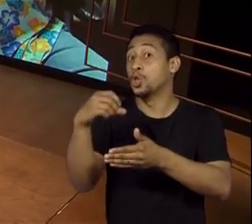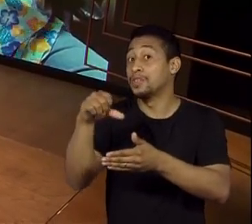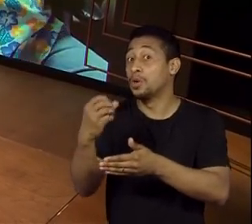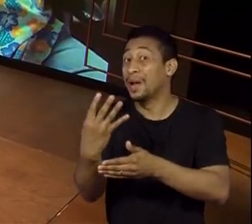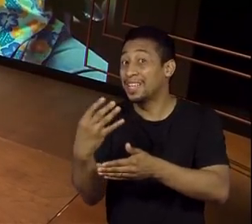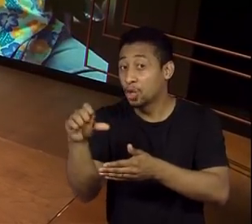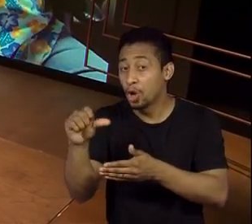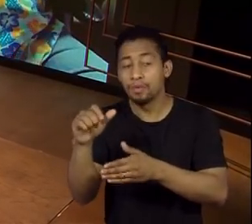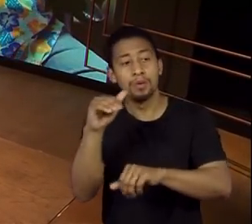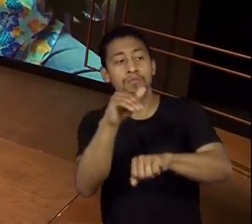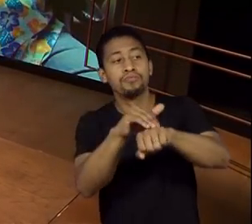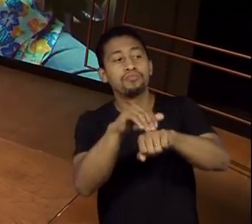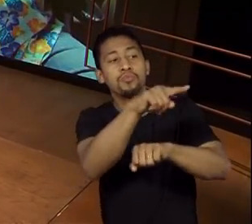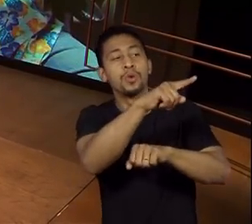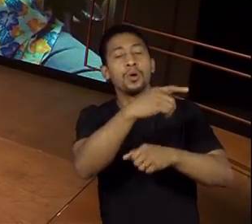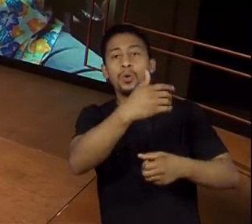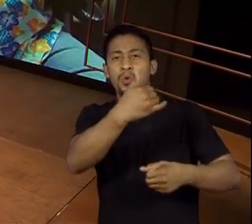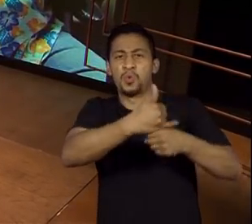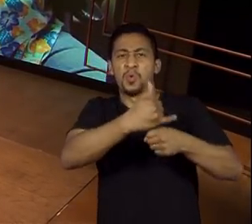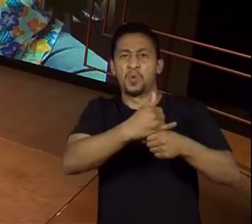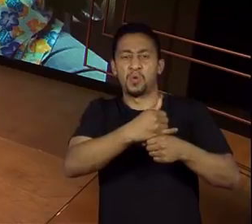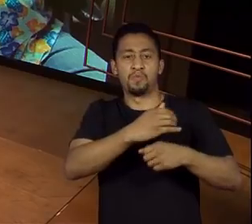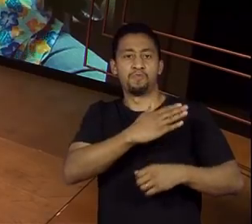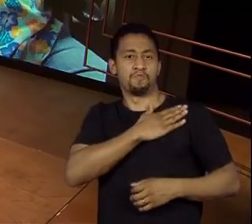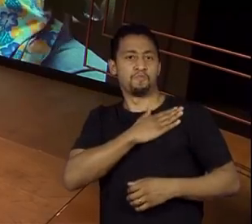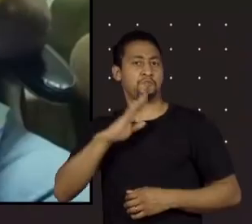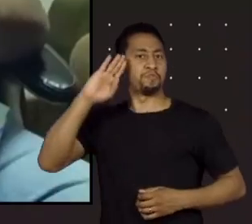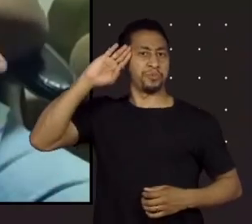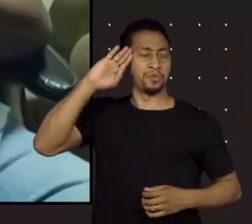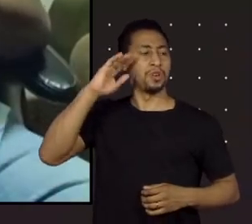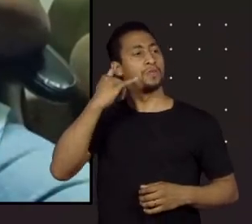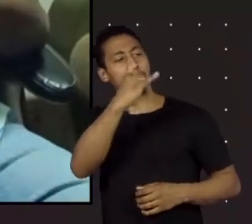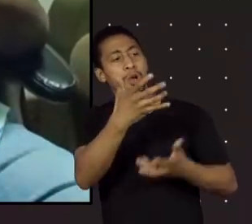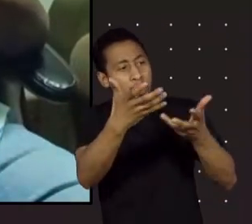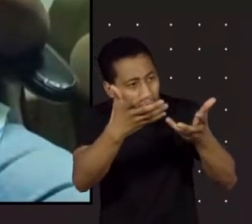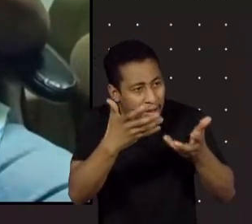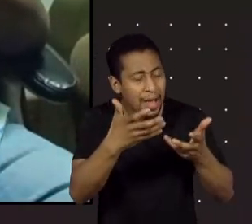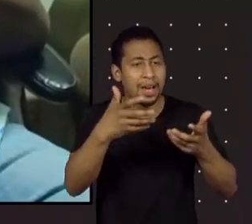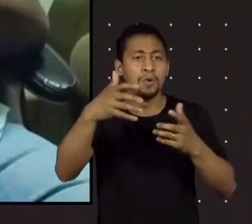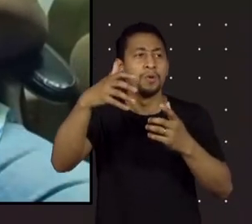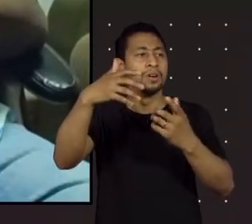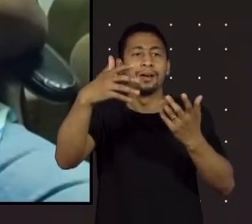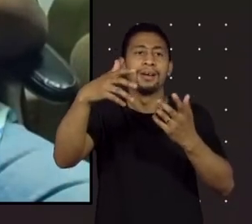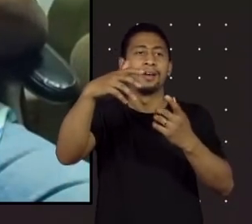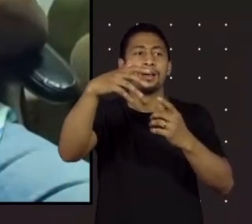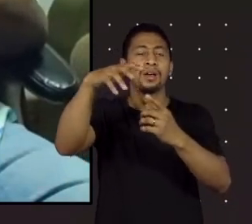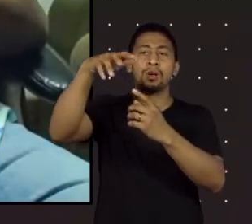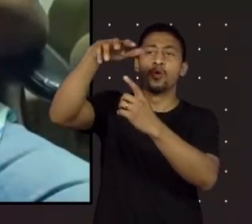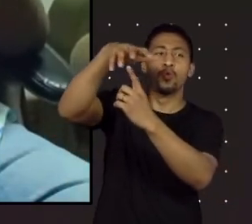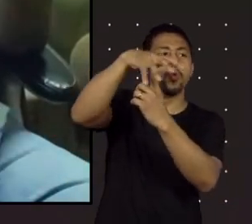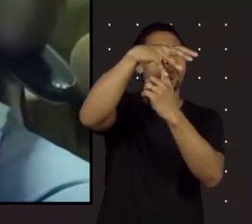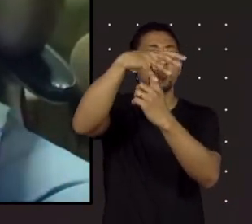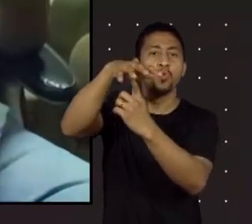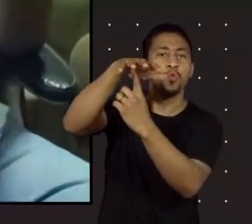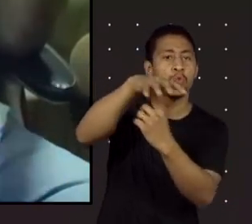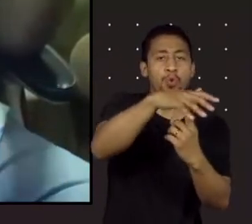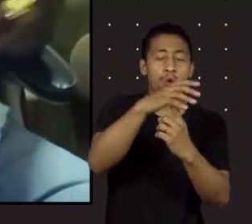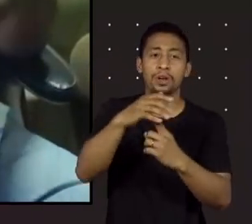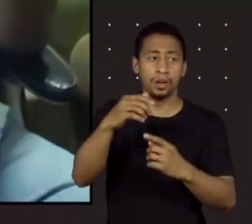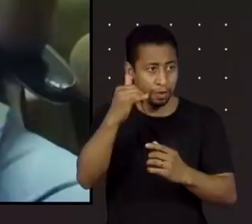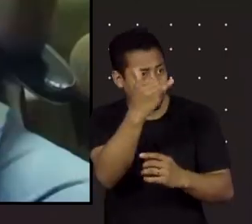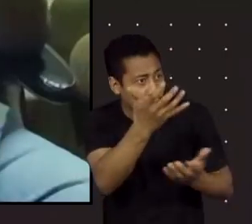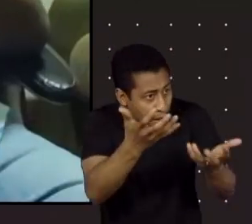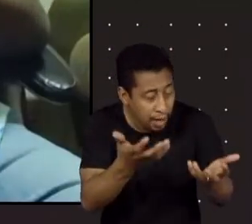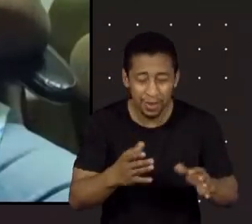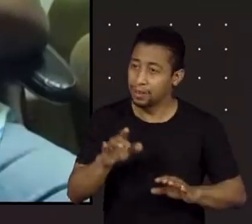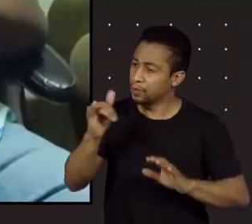disse, mas é uma tropa de voluntários, né? Paraquedismo é voluntário. O cara disse, mas você não tem físico ainda, tá